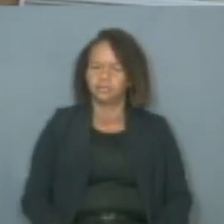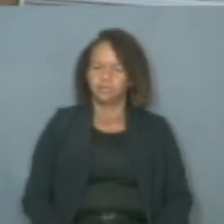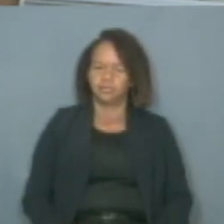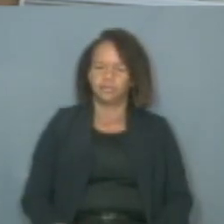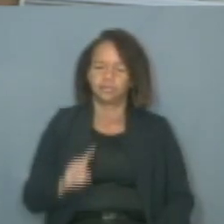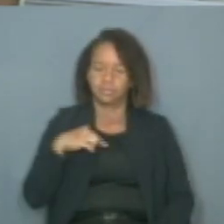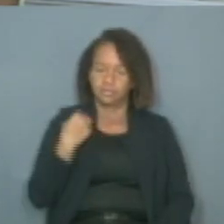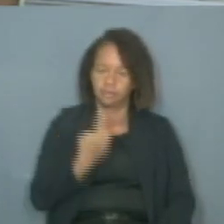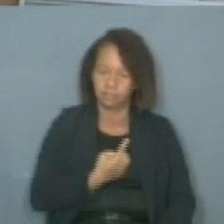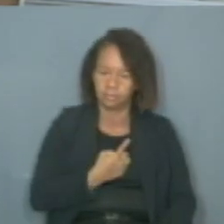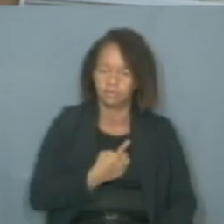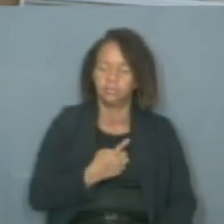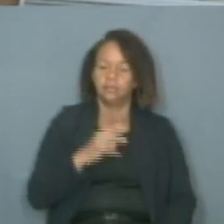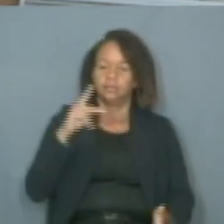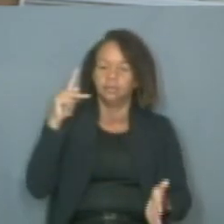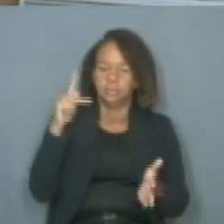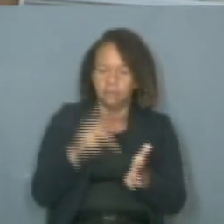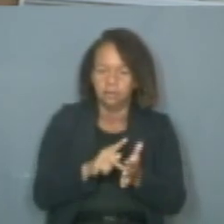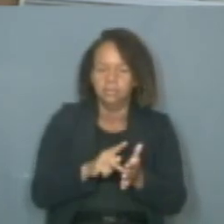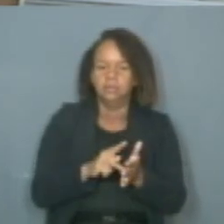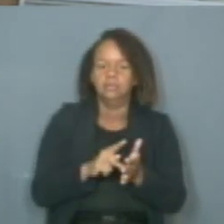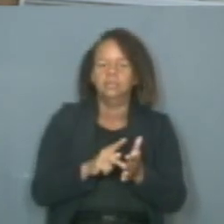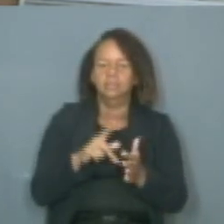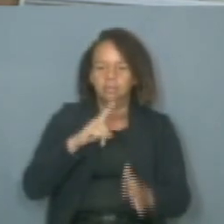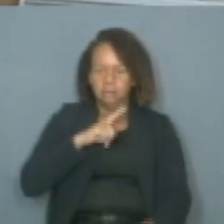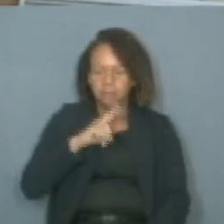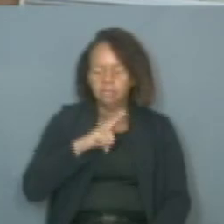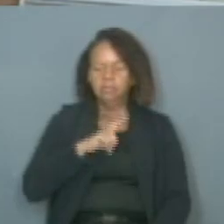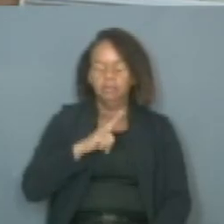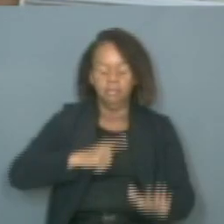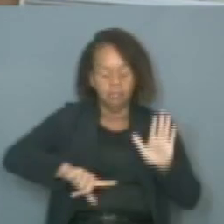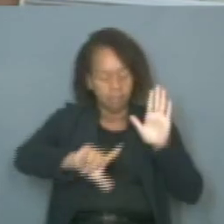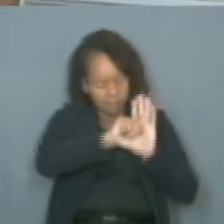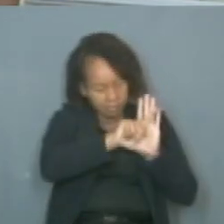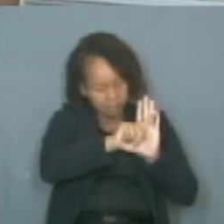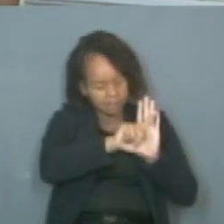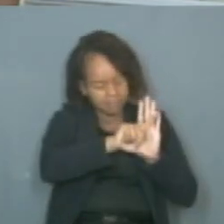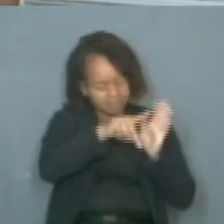a gente efetivamente possa tornar lei e